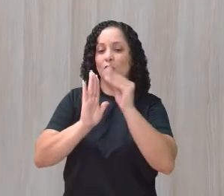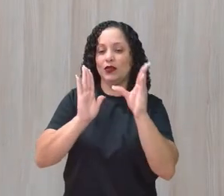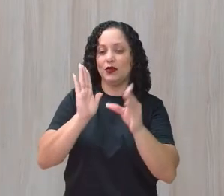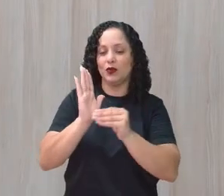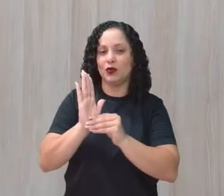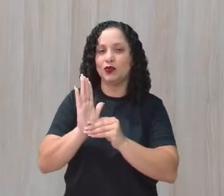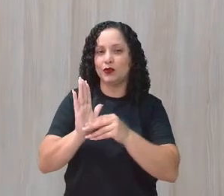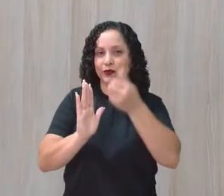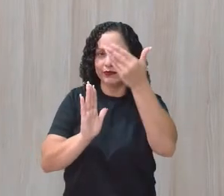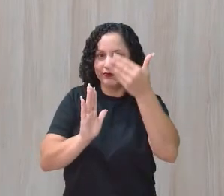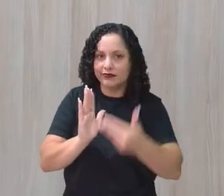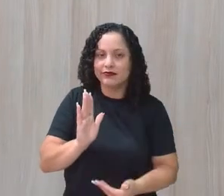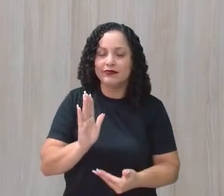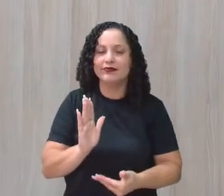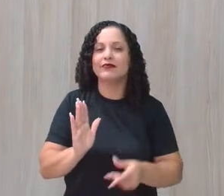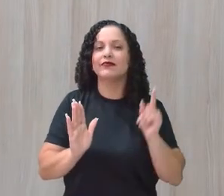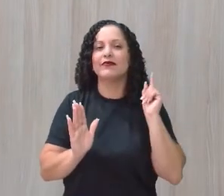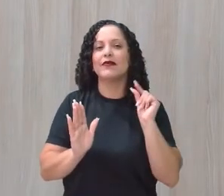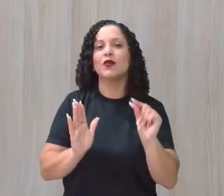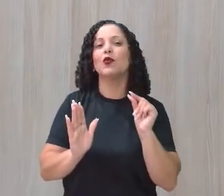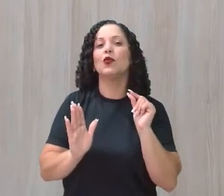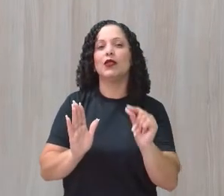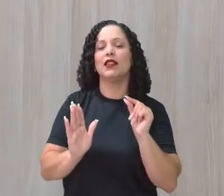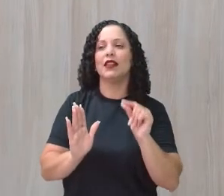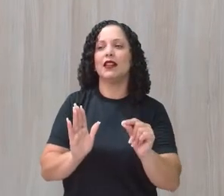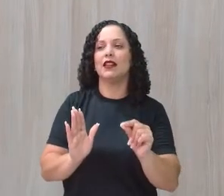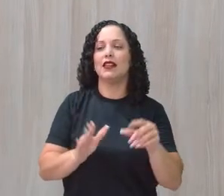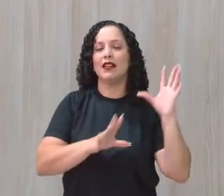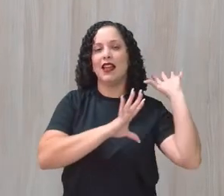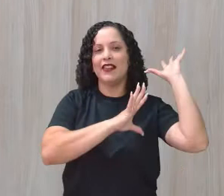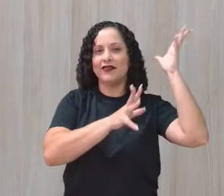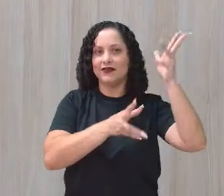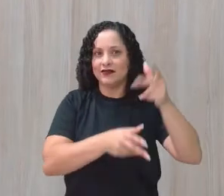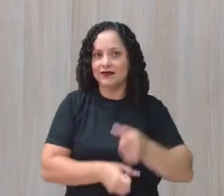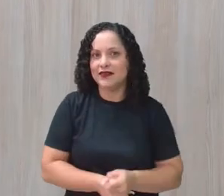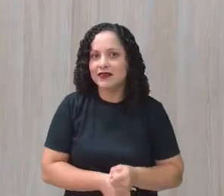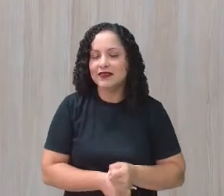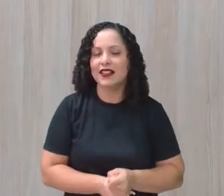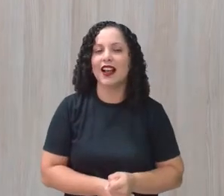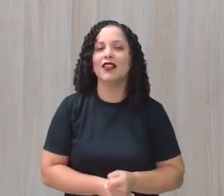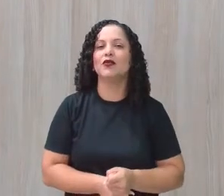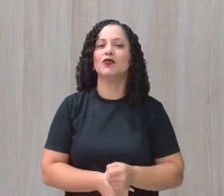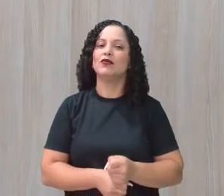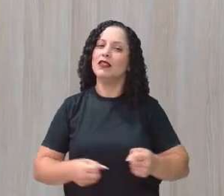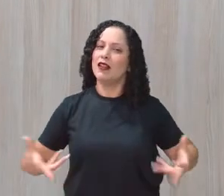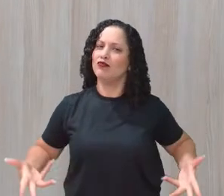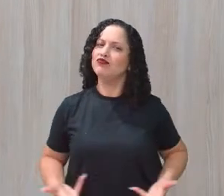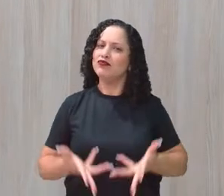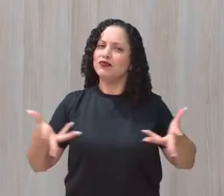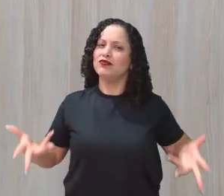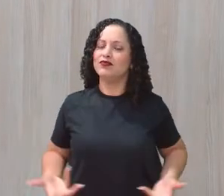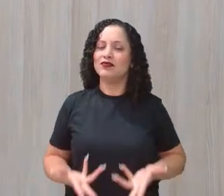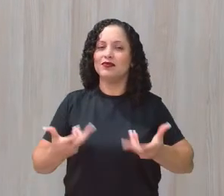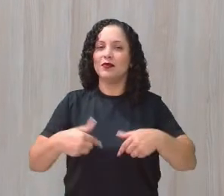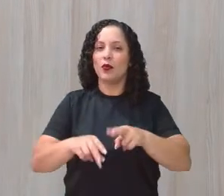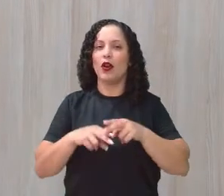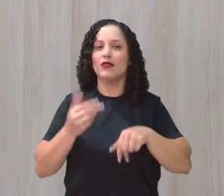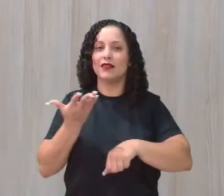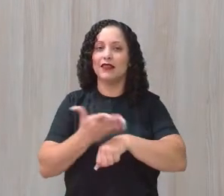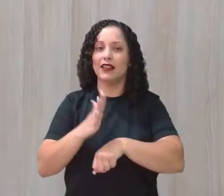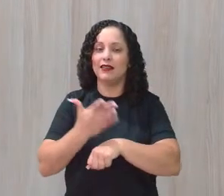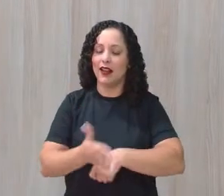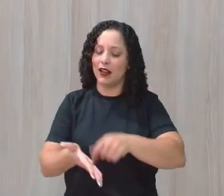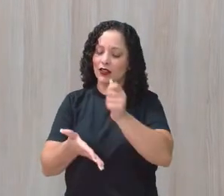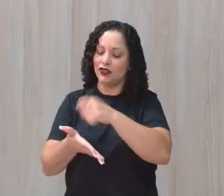é reposto, ele é revisado, reforçado por meio da escrita,